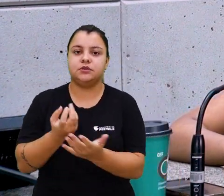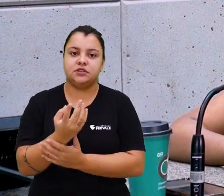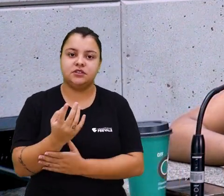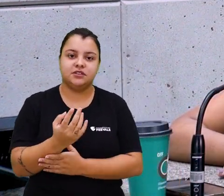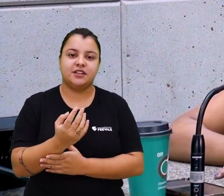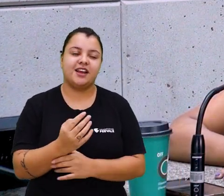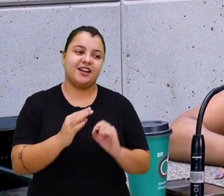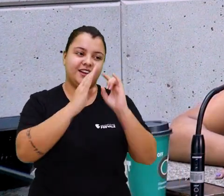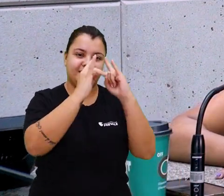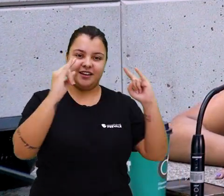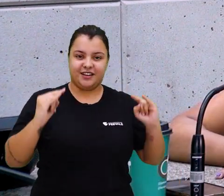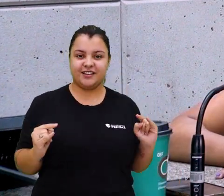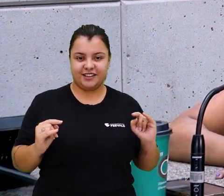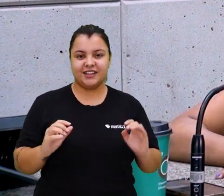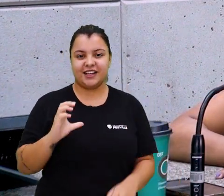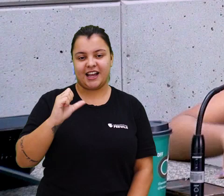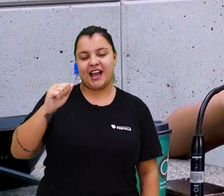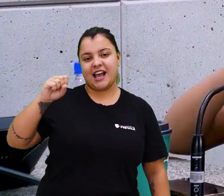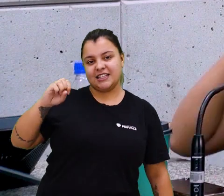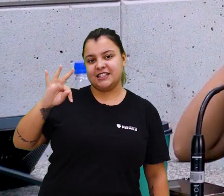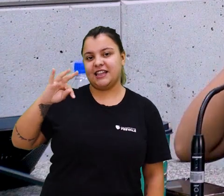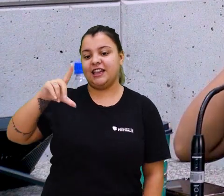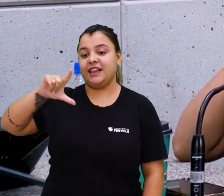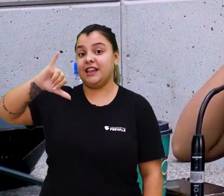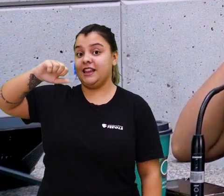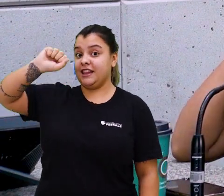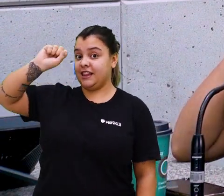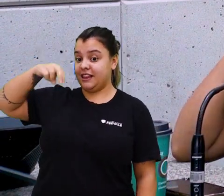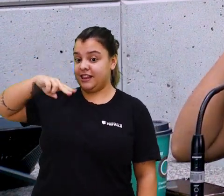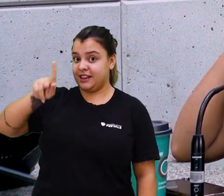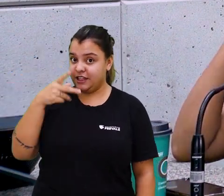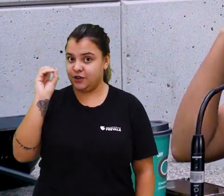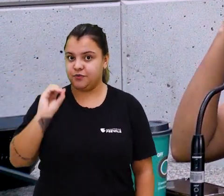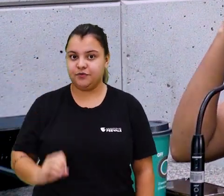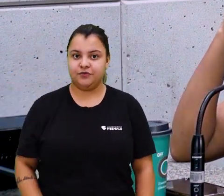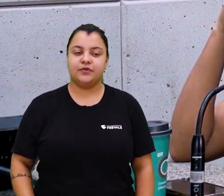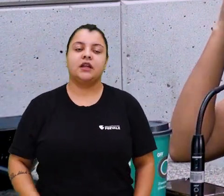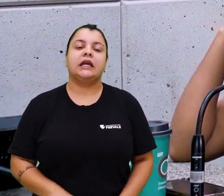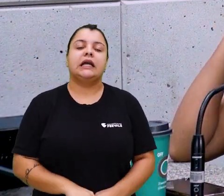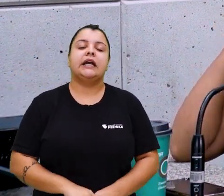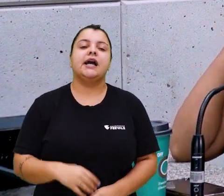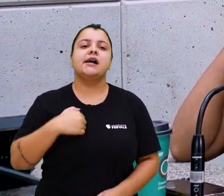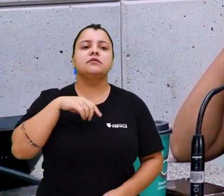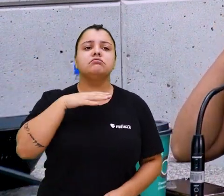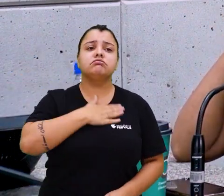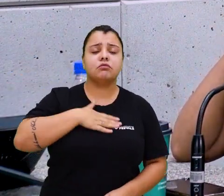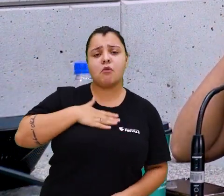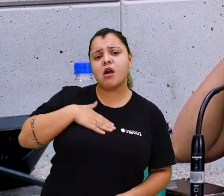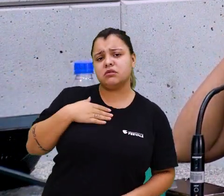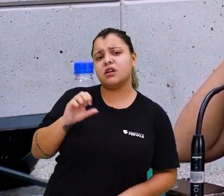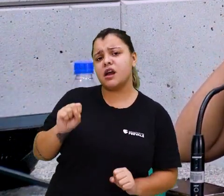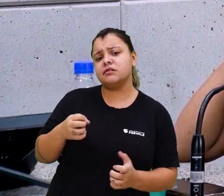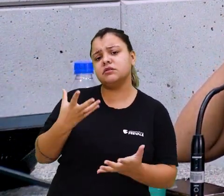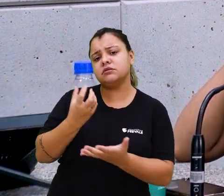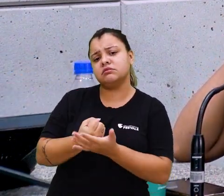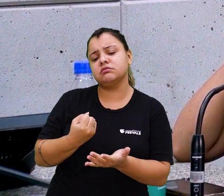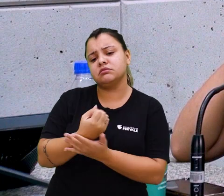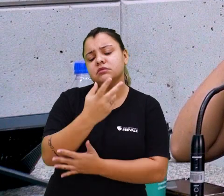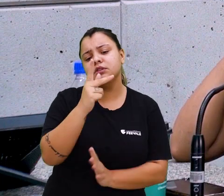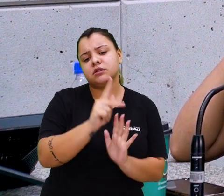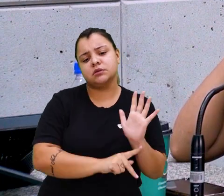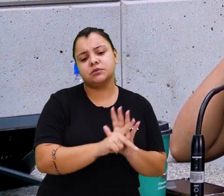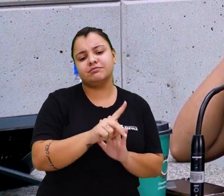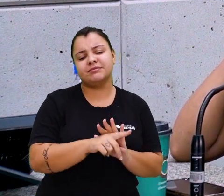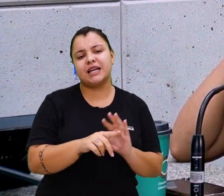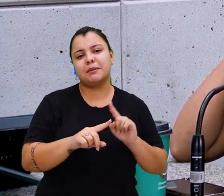Castelinho Ah eu já era bista nesse de extensão e eu gostava muito de participar do projeto mas ele era